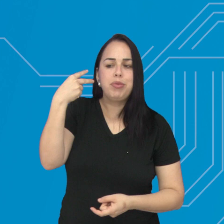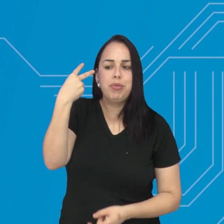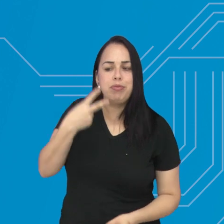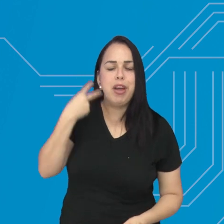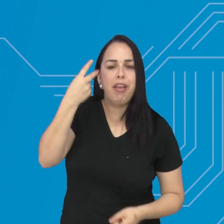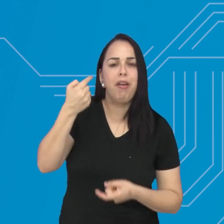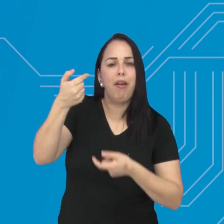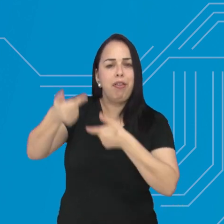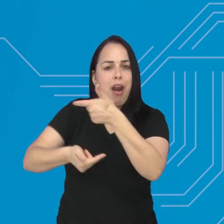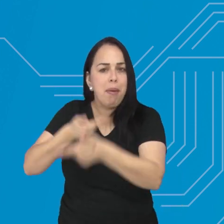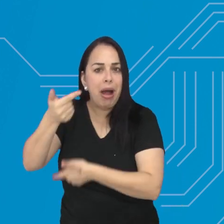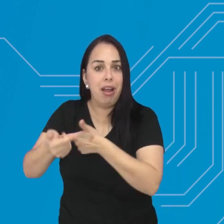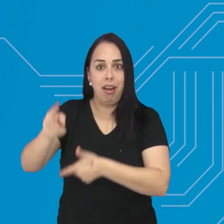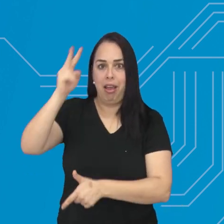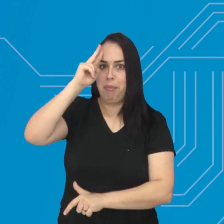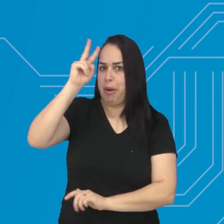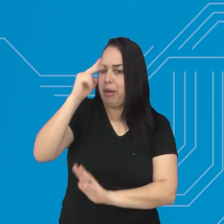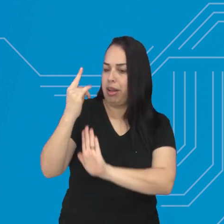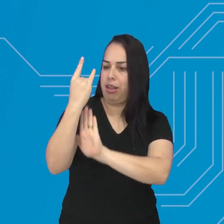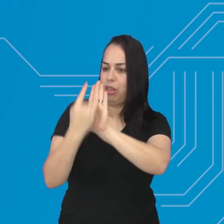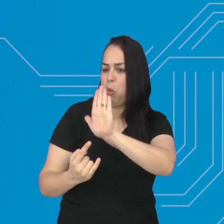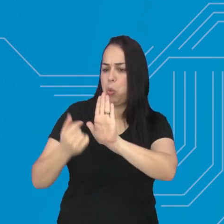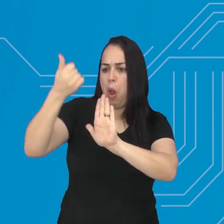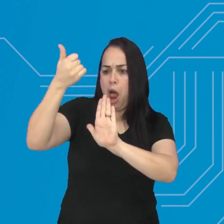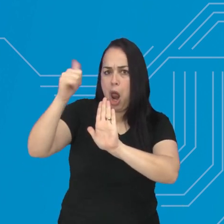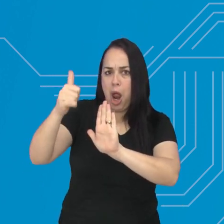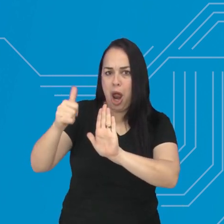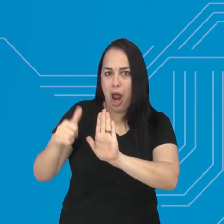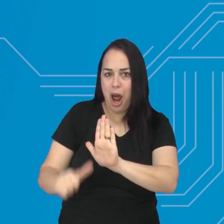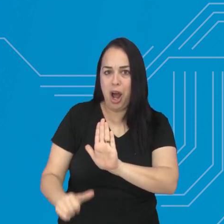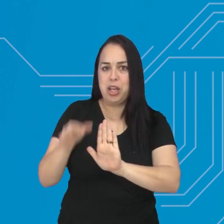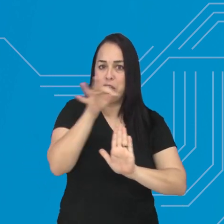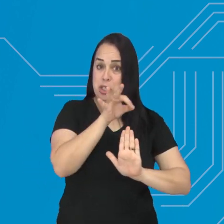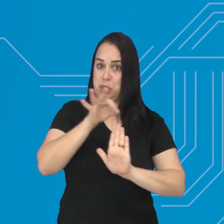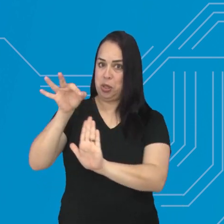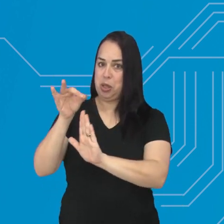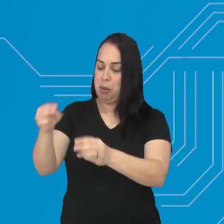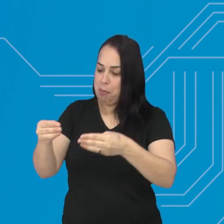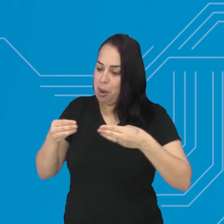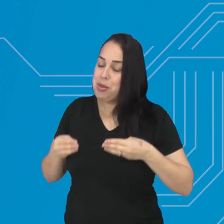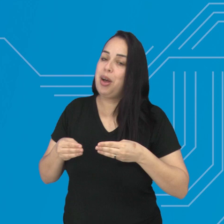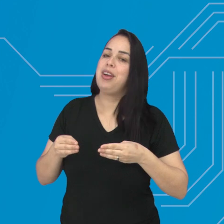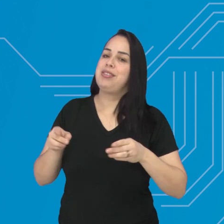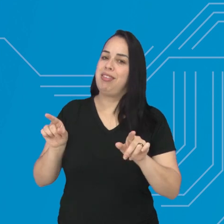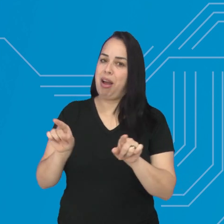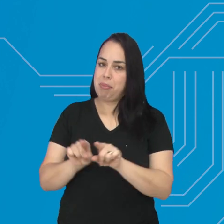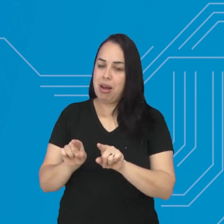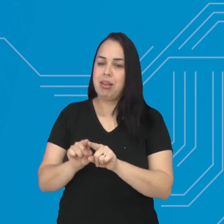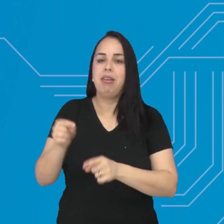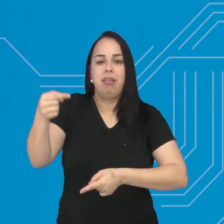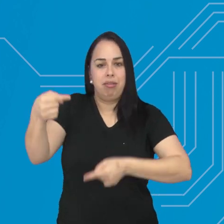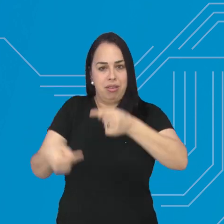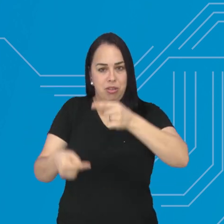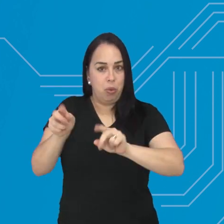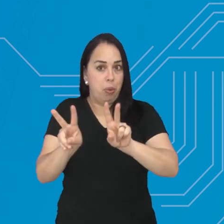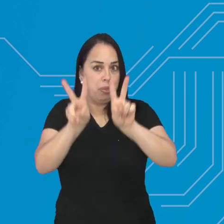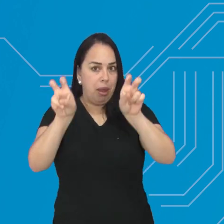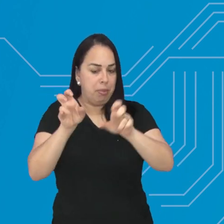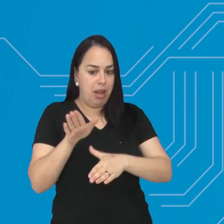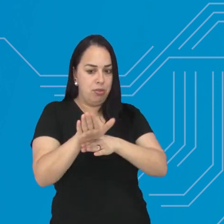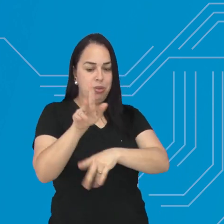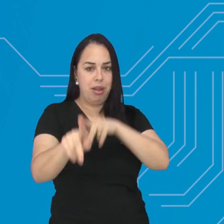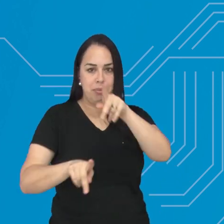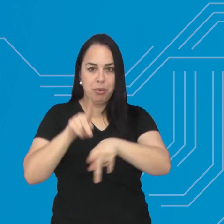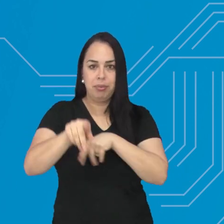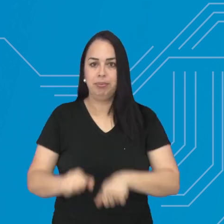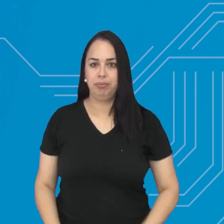trabalhos em plenário? Lembrando que os vereadores apreciaram uma série de documentos entre indicações, requerimentos e moções, além do debate de temas